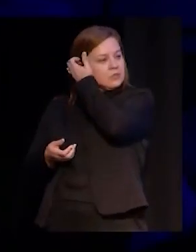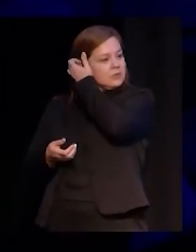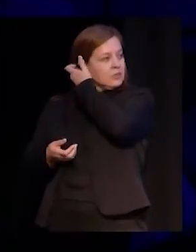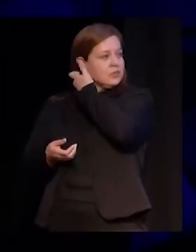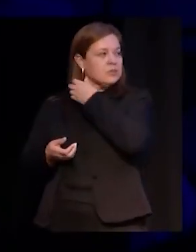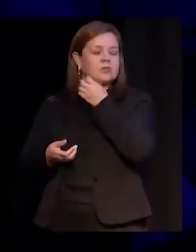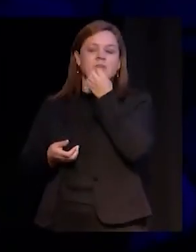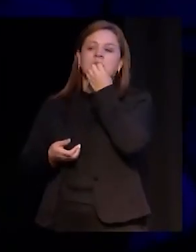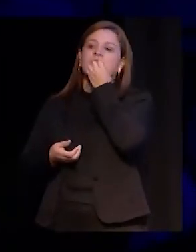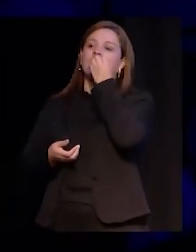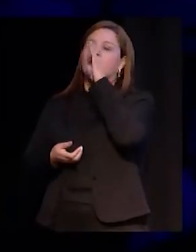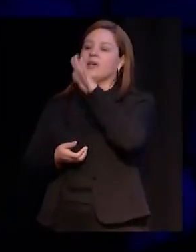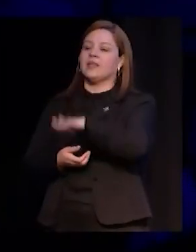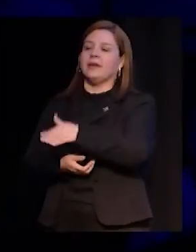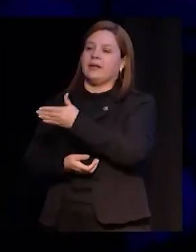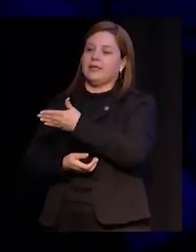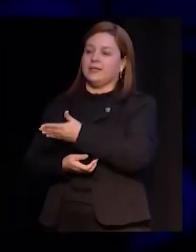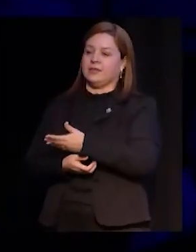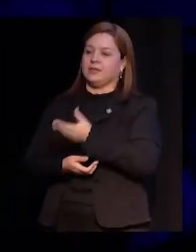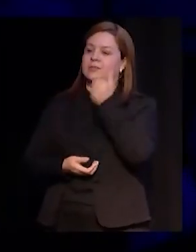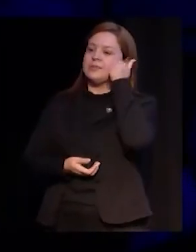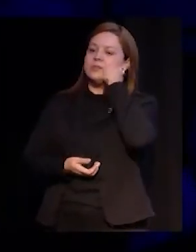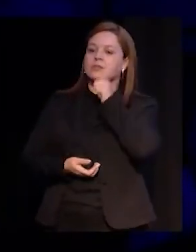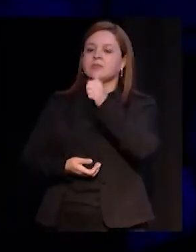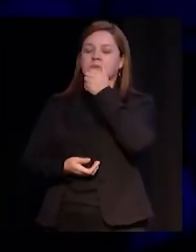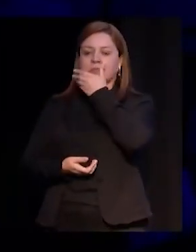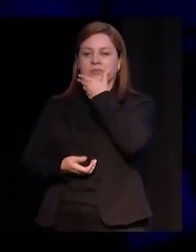Boa tarde, senhoras e senhores.